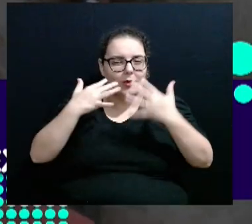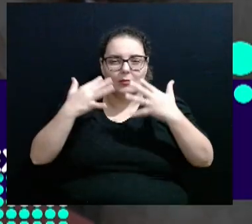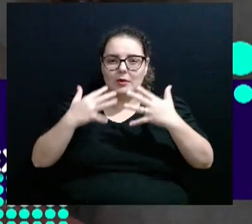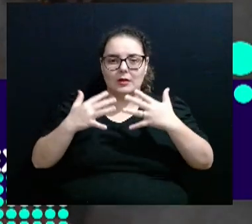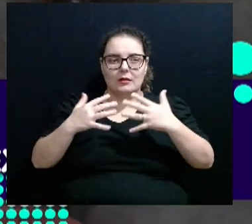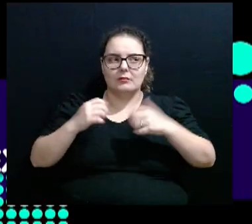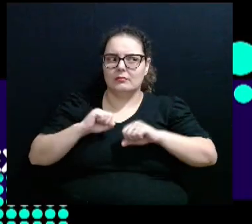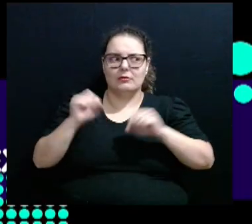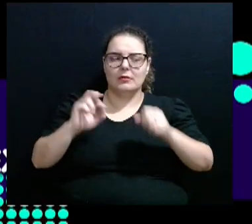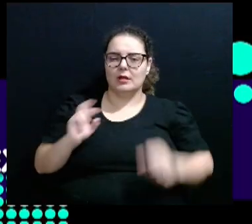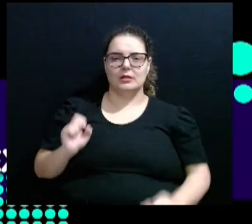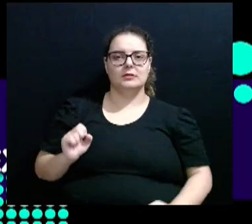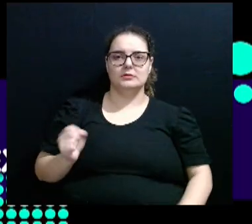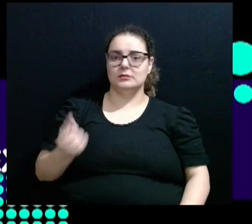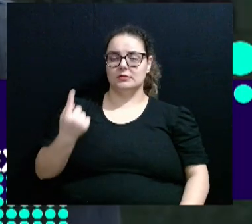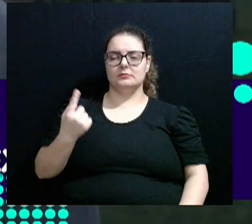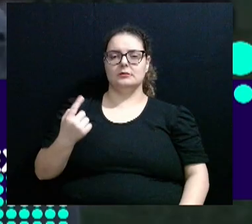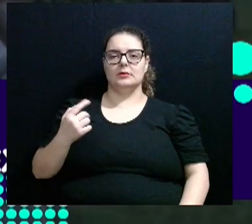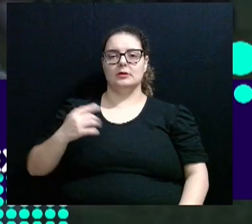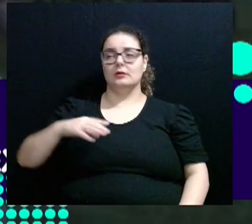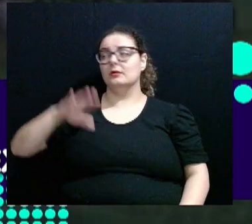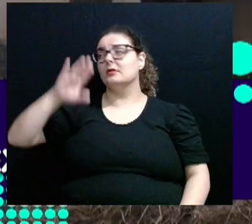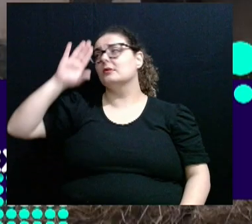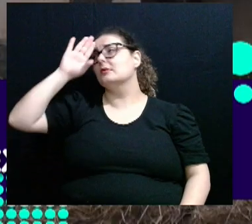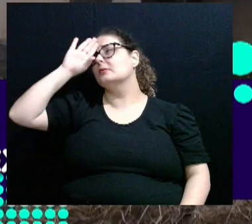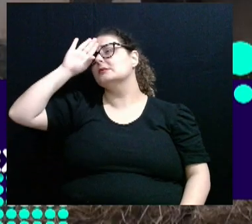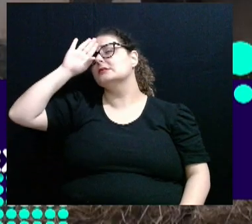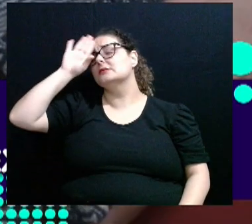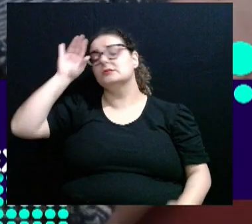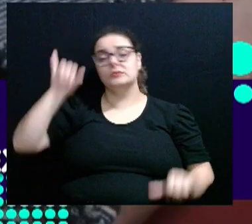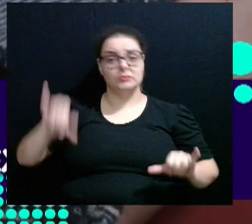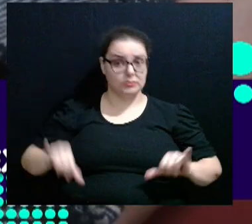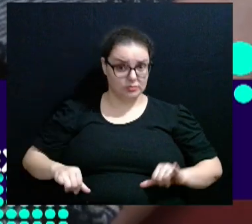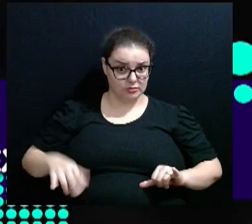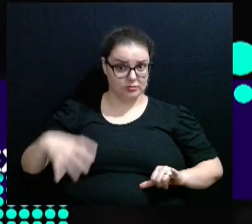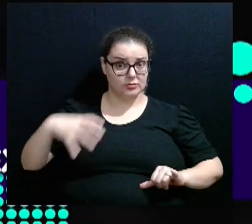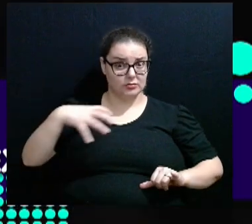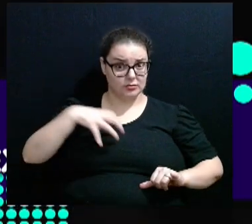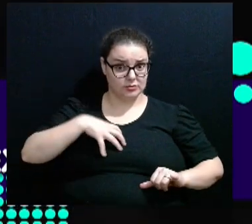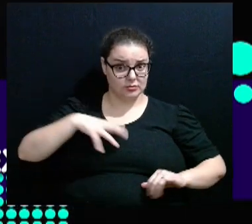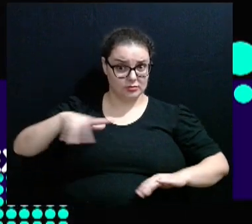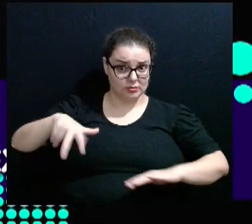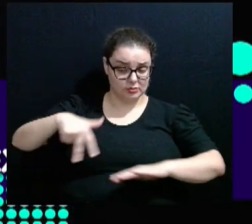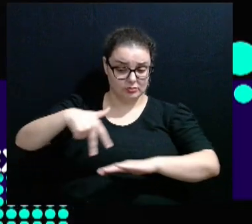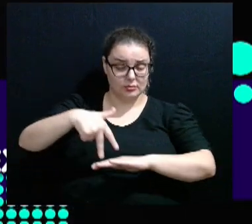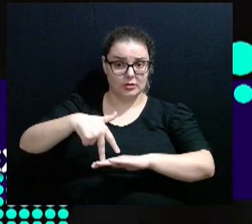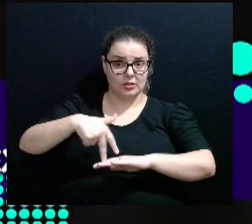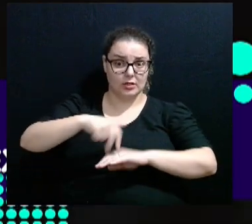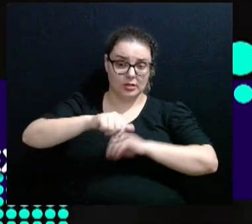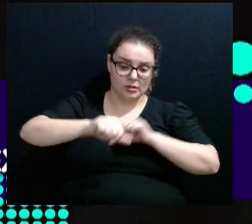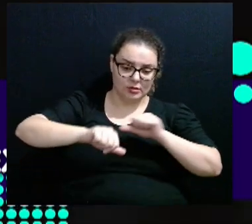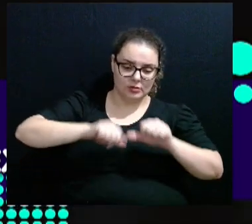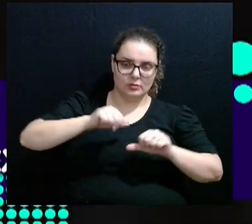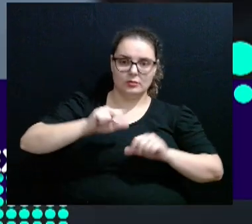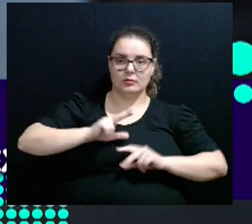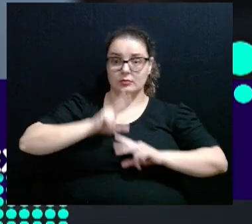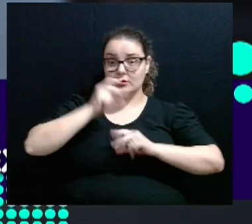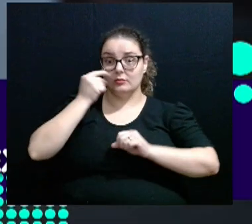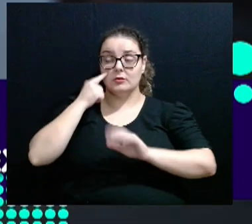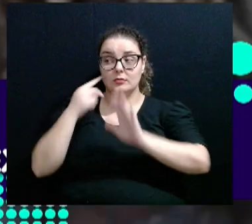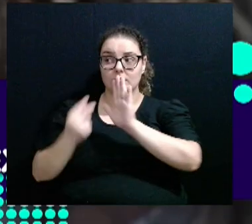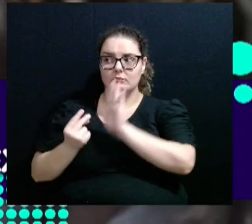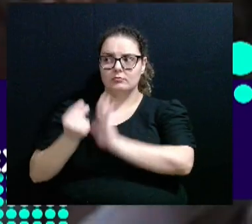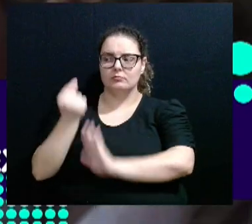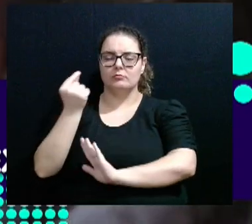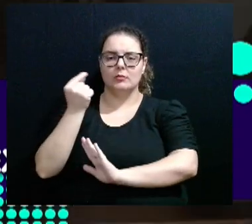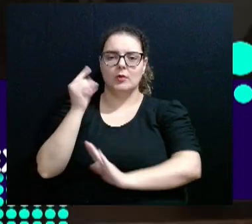drama explora como o sofrimento pessoal do dramaturgo transformou-se em força criativa, dando origem